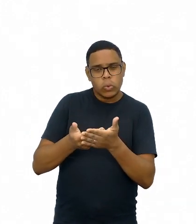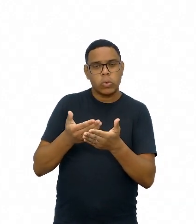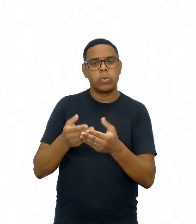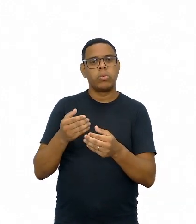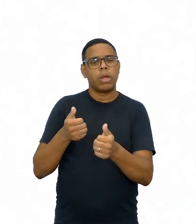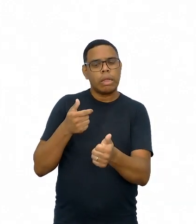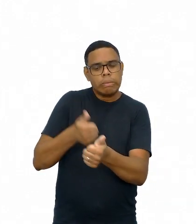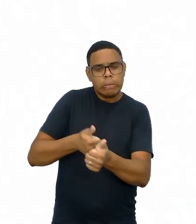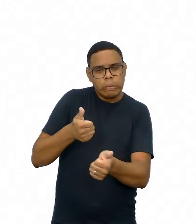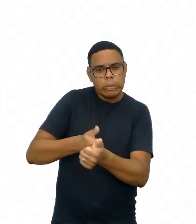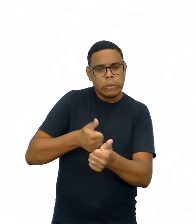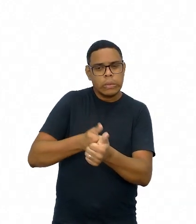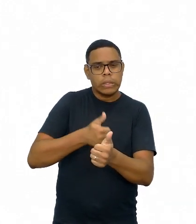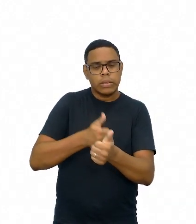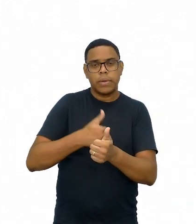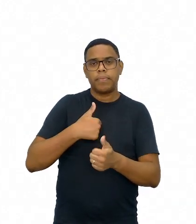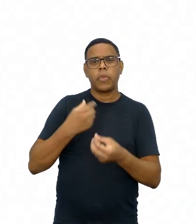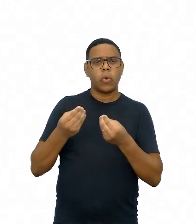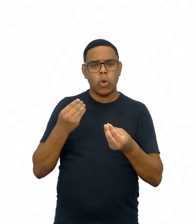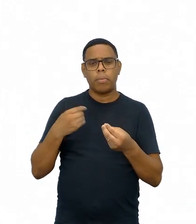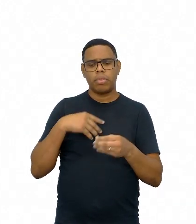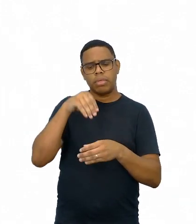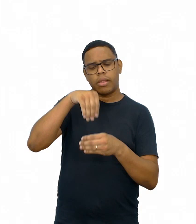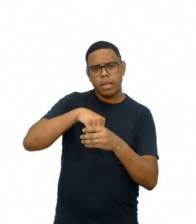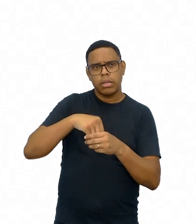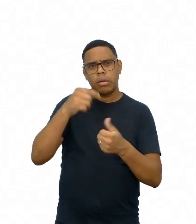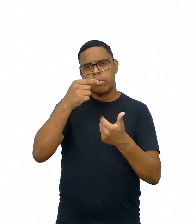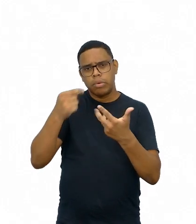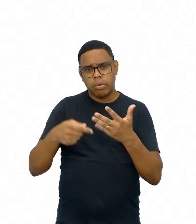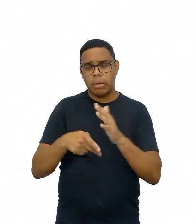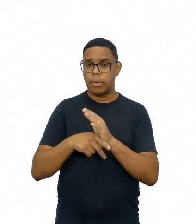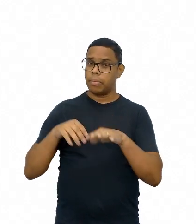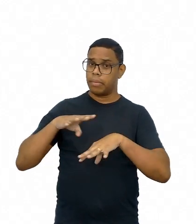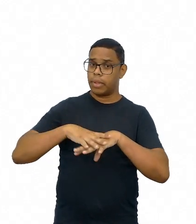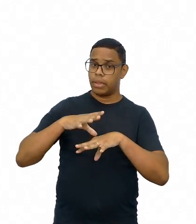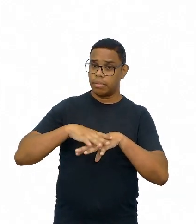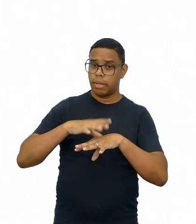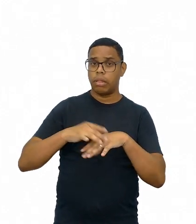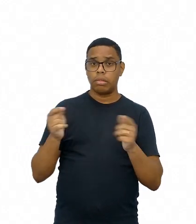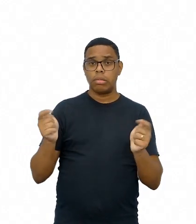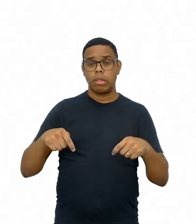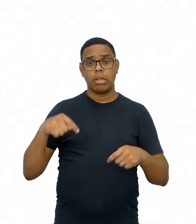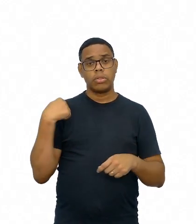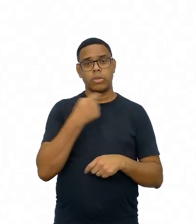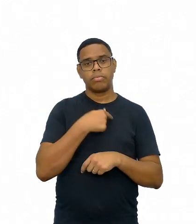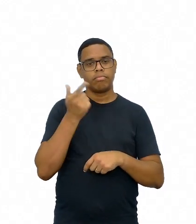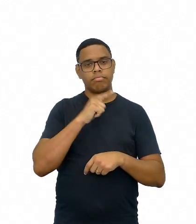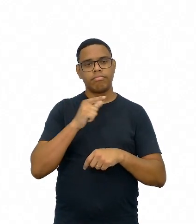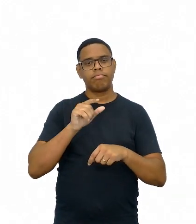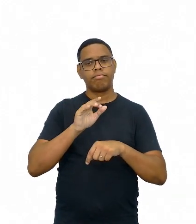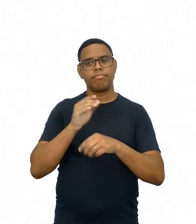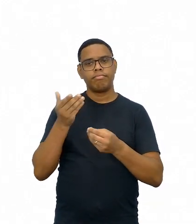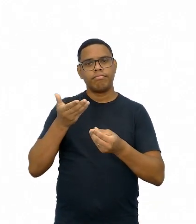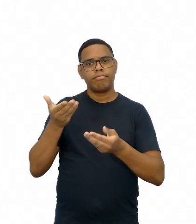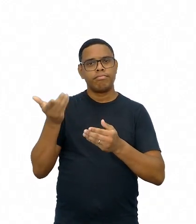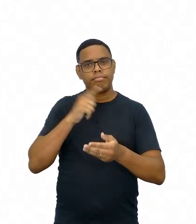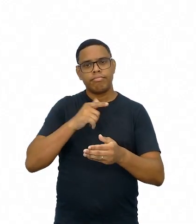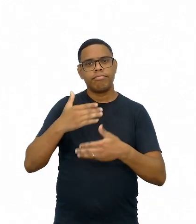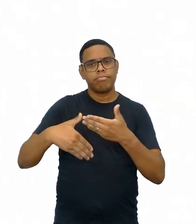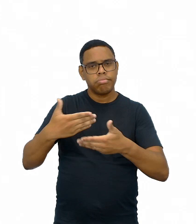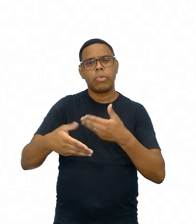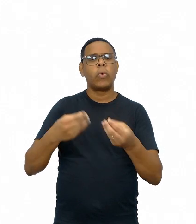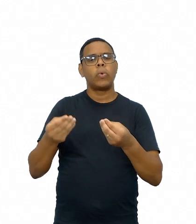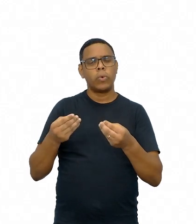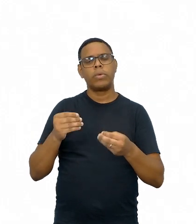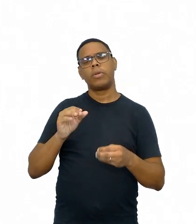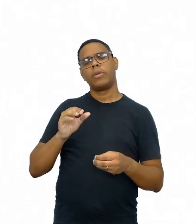possam perceber o quanto elas estruturam os conhecimentos matemáticos e nos permite operar em função das propriedades